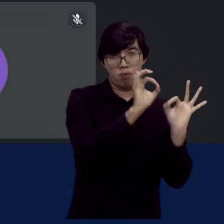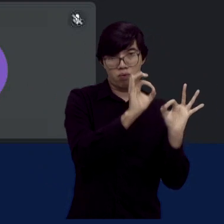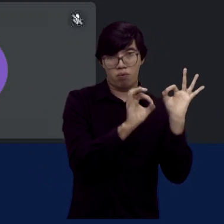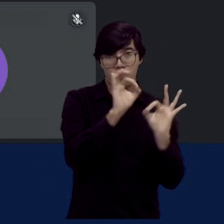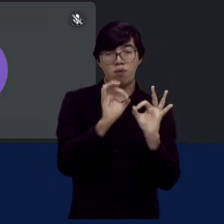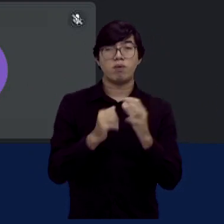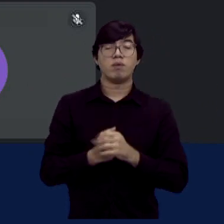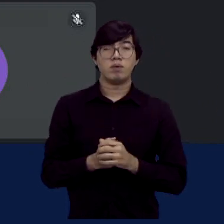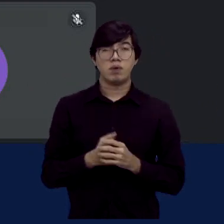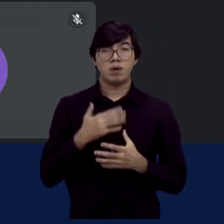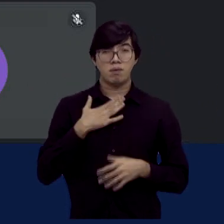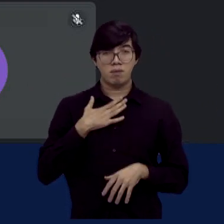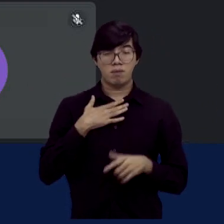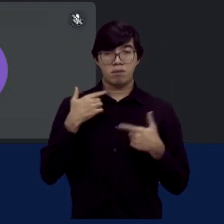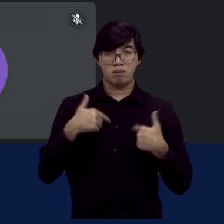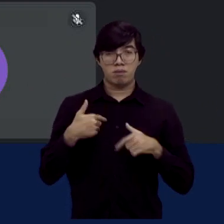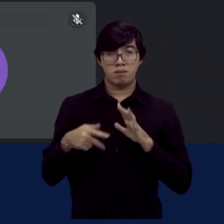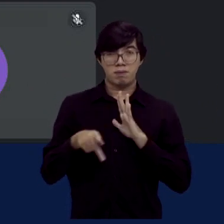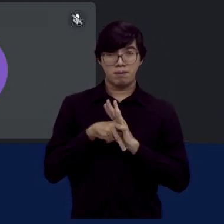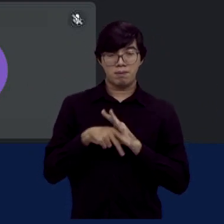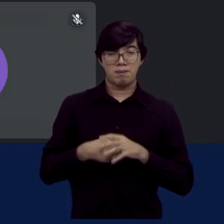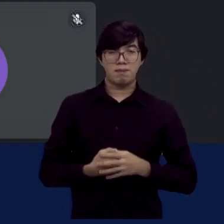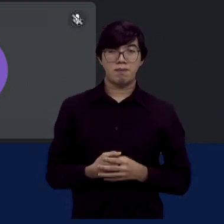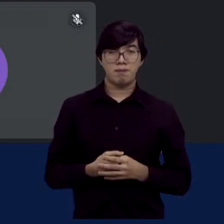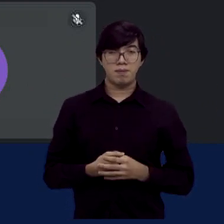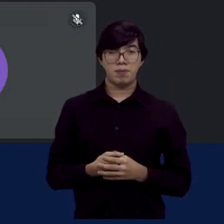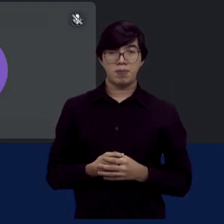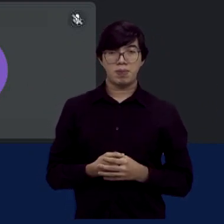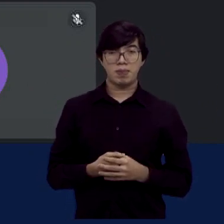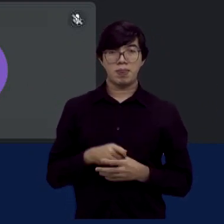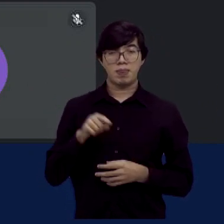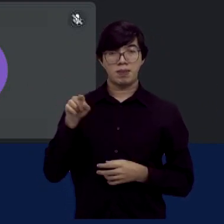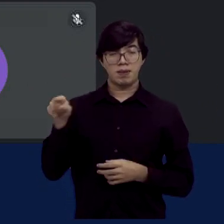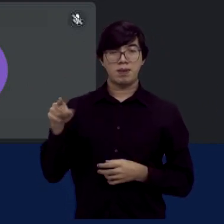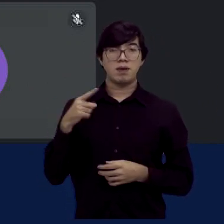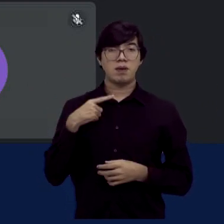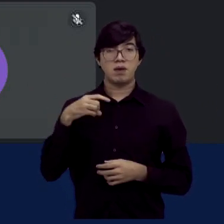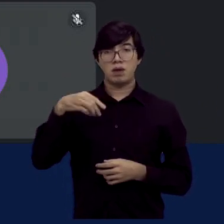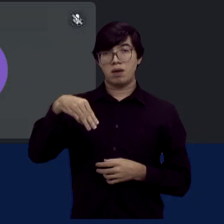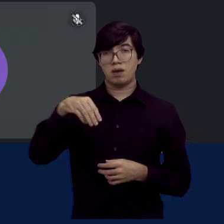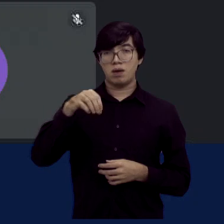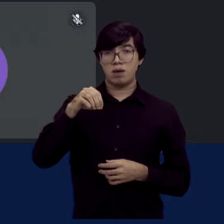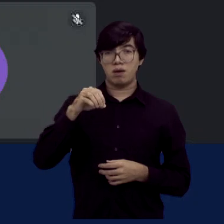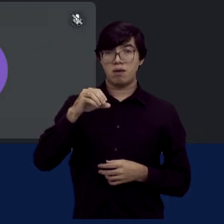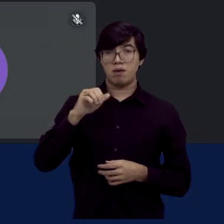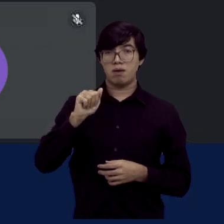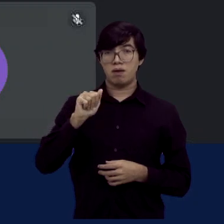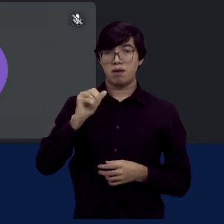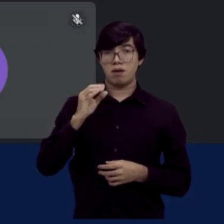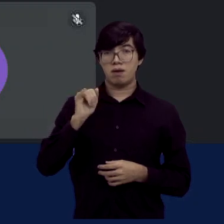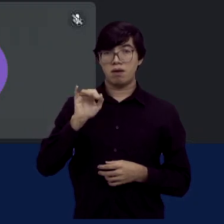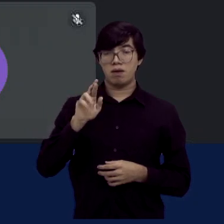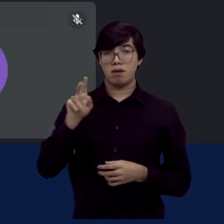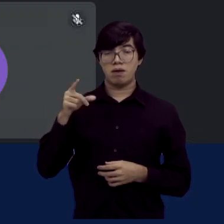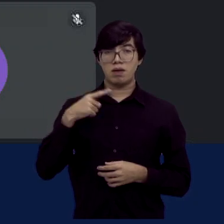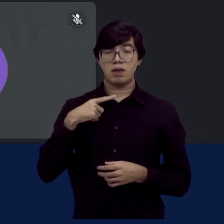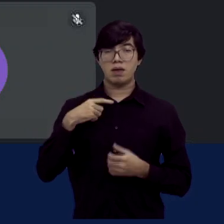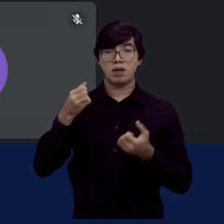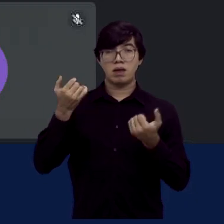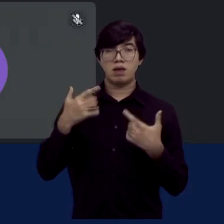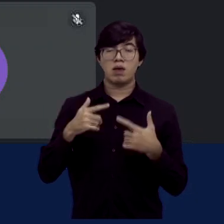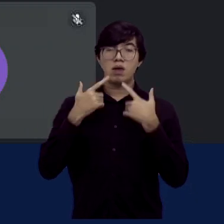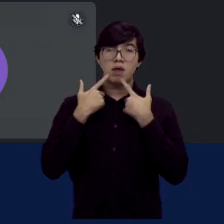Obrigado pela pergunta. O professor Raimundo Massi colocou a linguagem das histórias em quadrinhos de Alberto Ricardo Pessoa, tem aí um link legal,